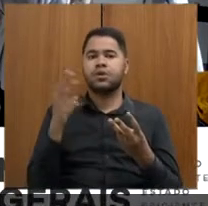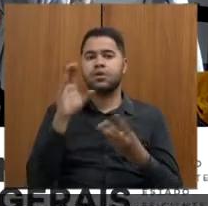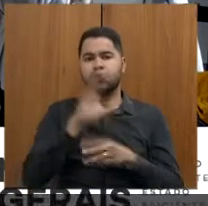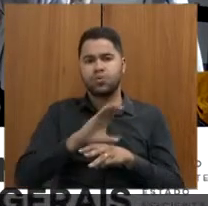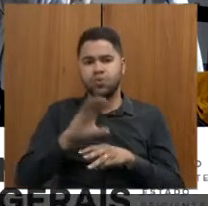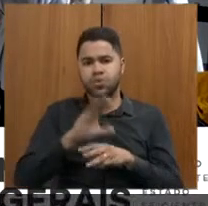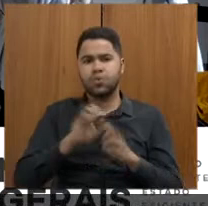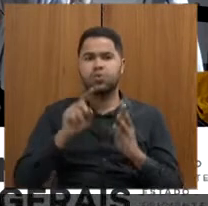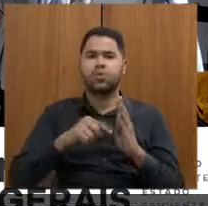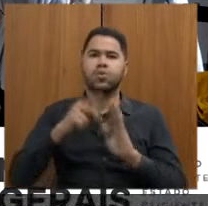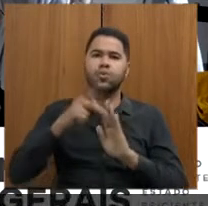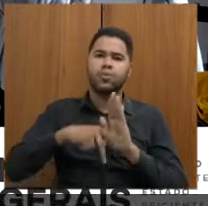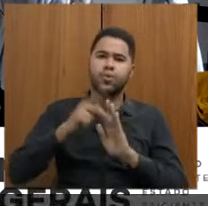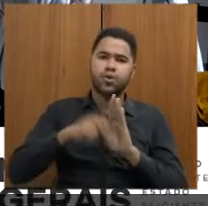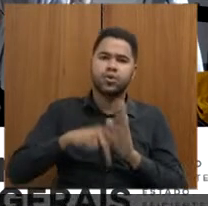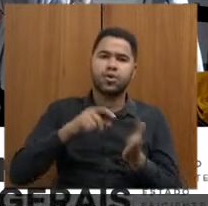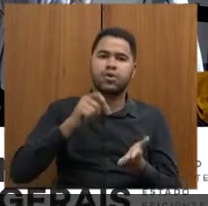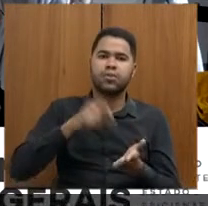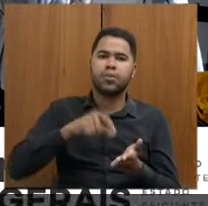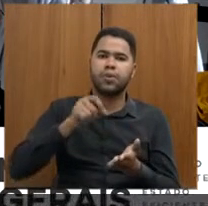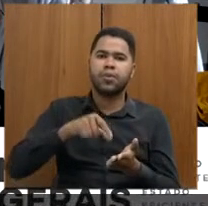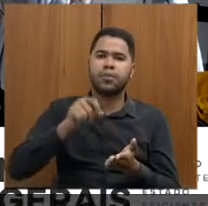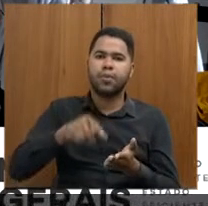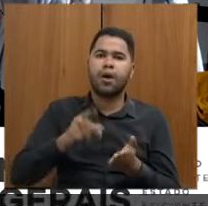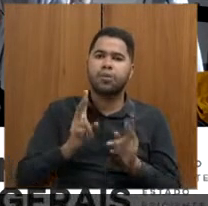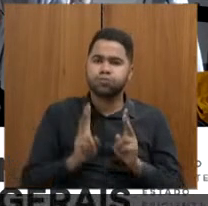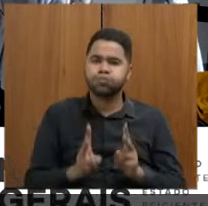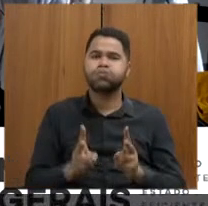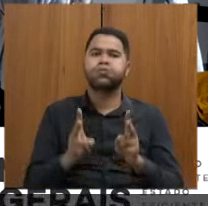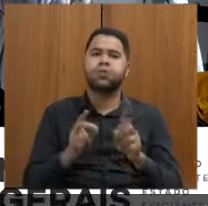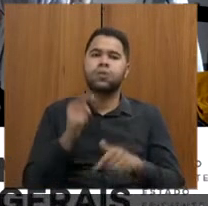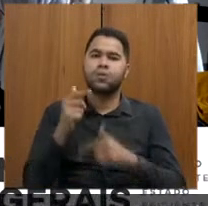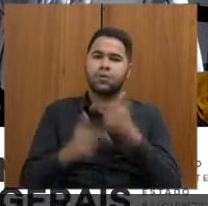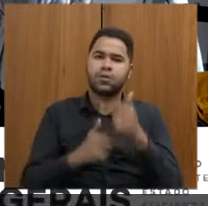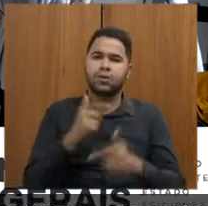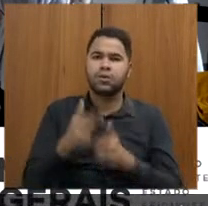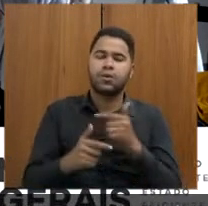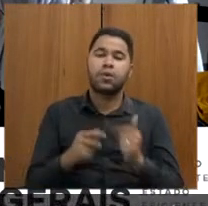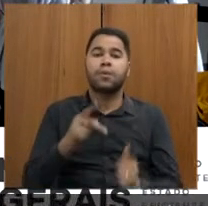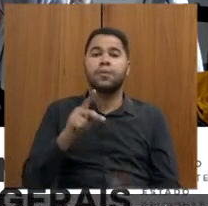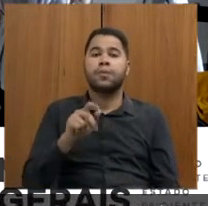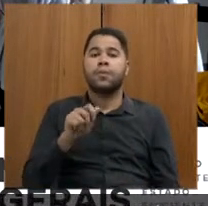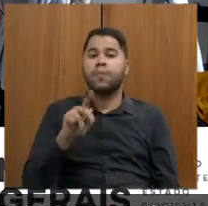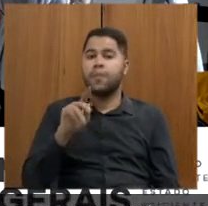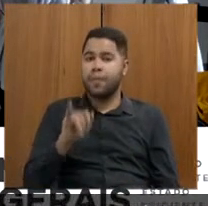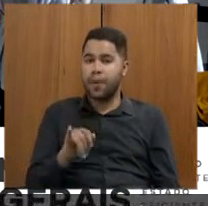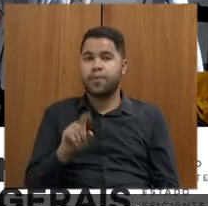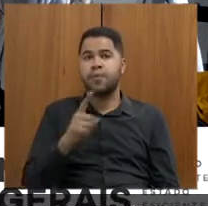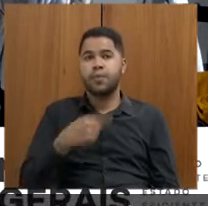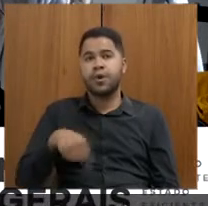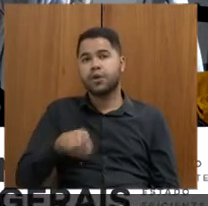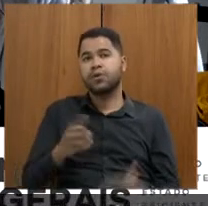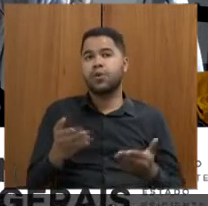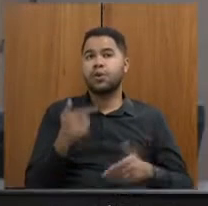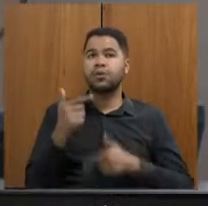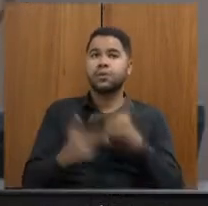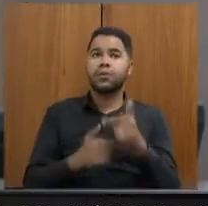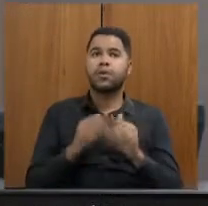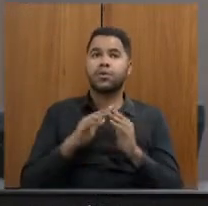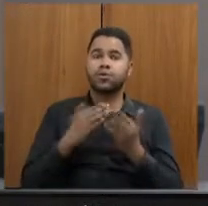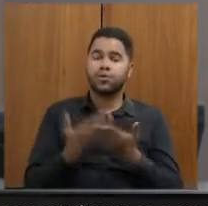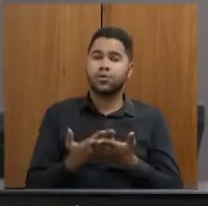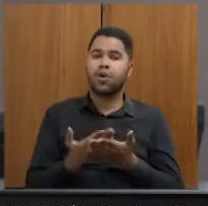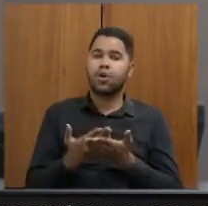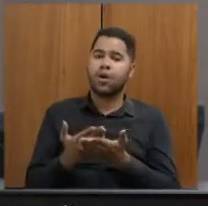projetos de horta isso é a continuidade daquele trabalho do pab só que agora a gente trabalhando com as escolas